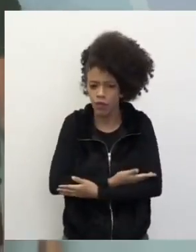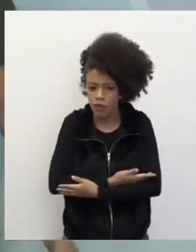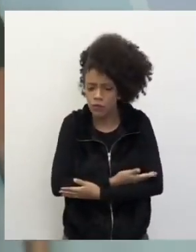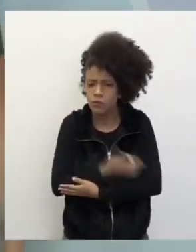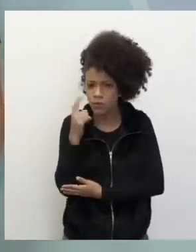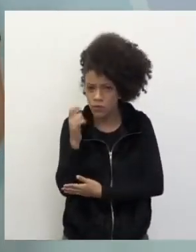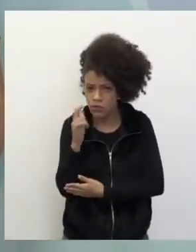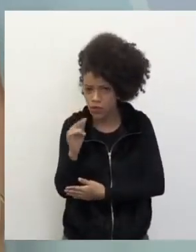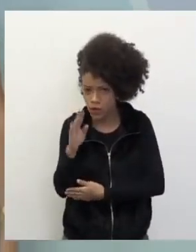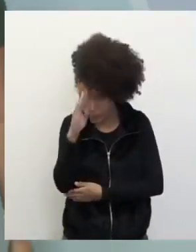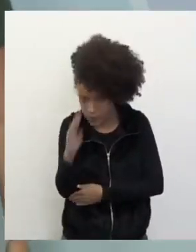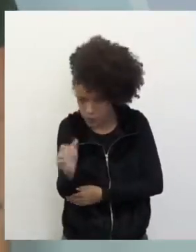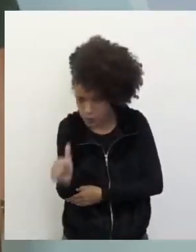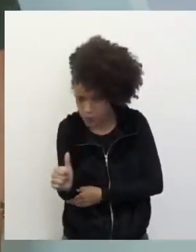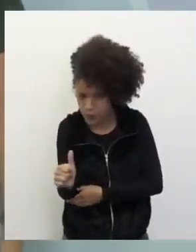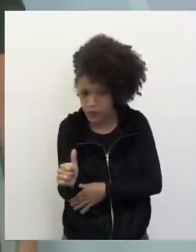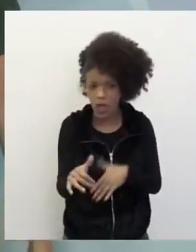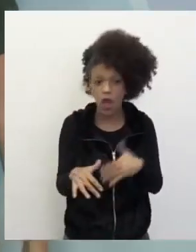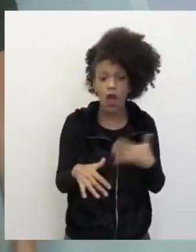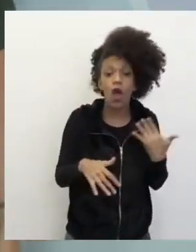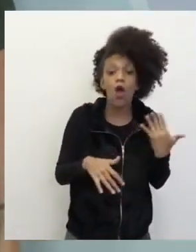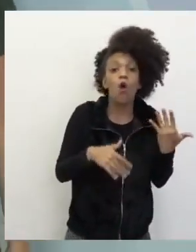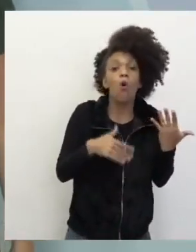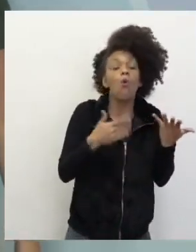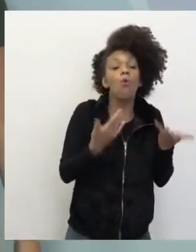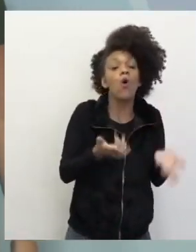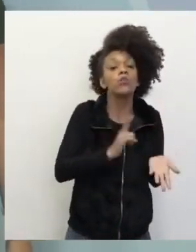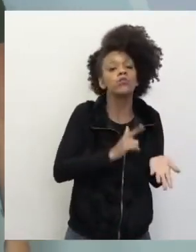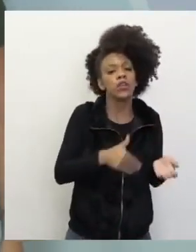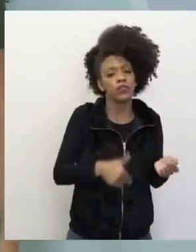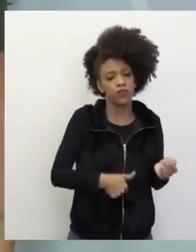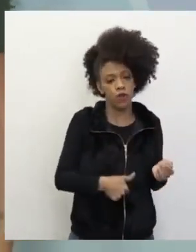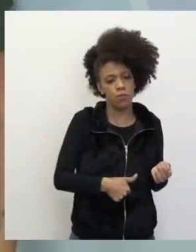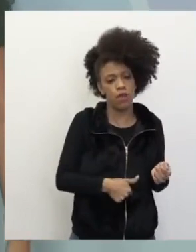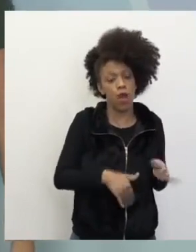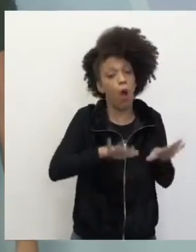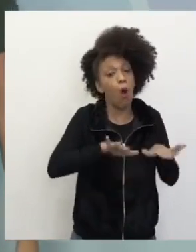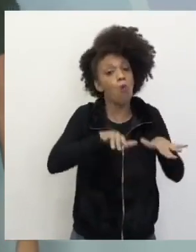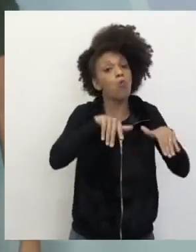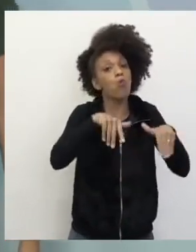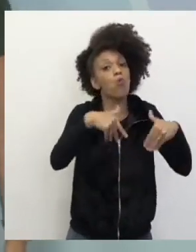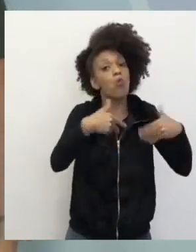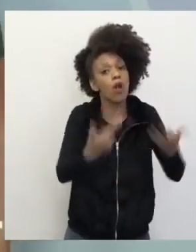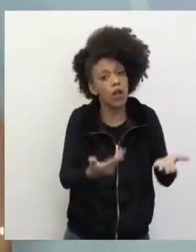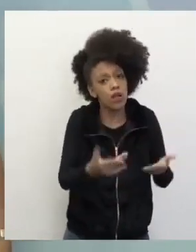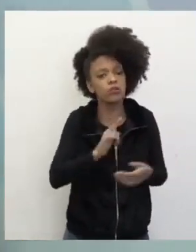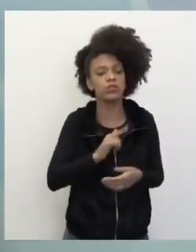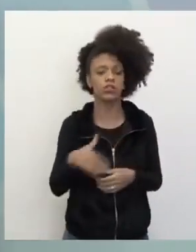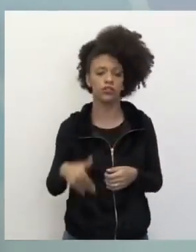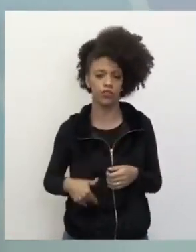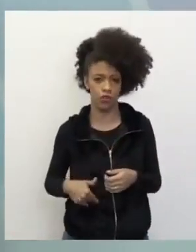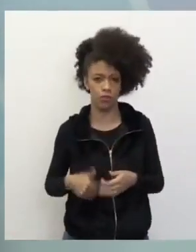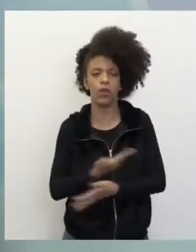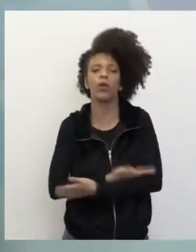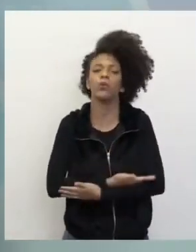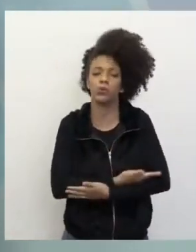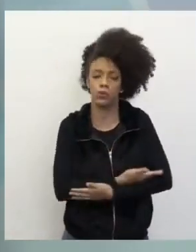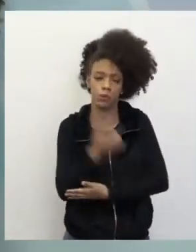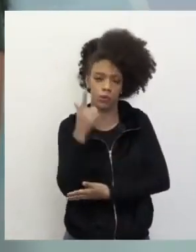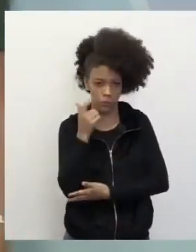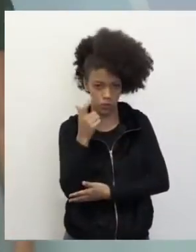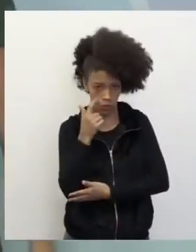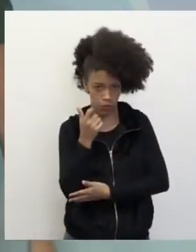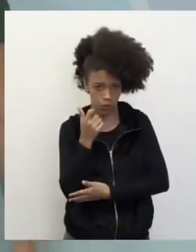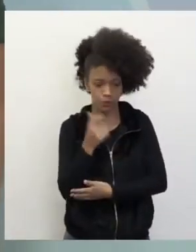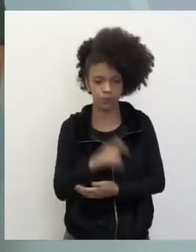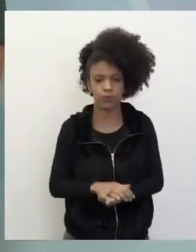oração principal, quando tem fome, mas eu coloquei no começo, quando tem fome, vírgula, os bebês choram. Quando tem